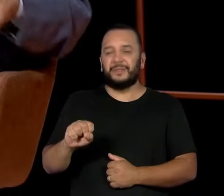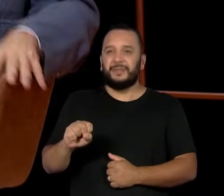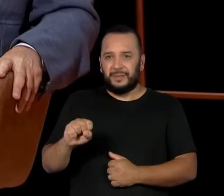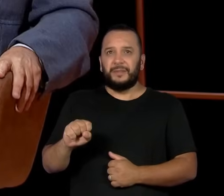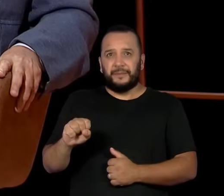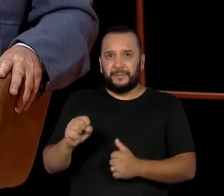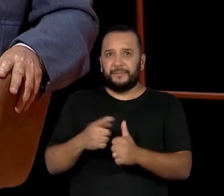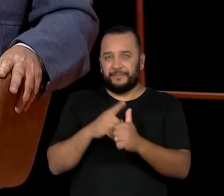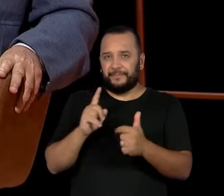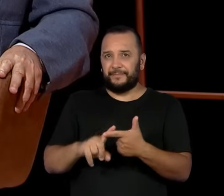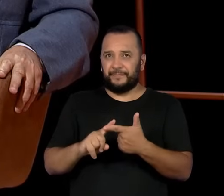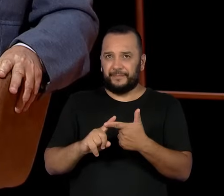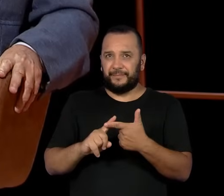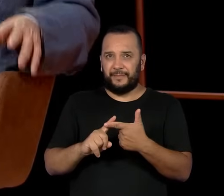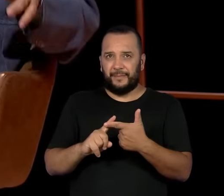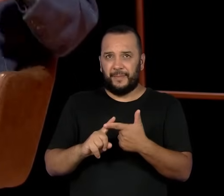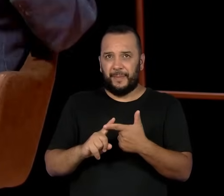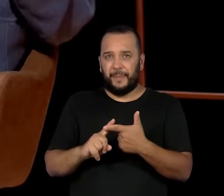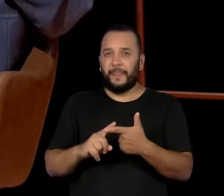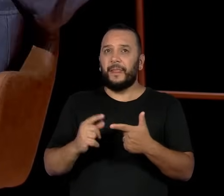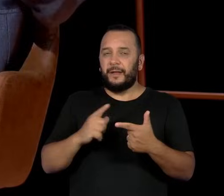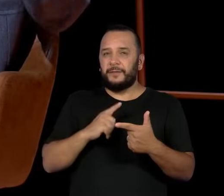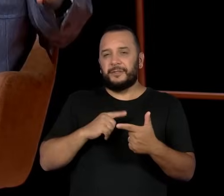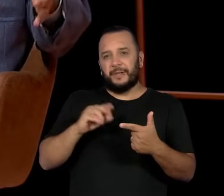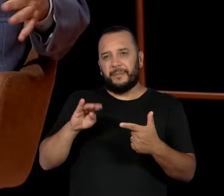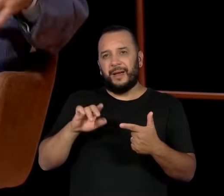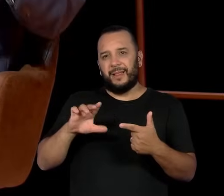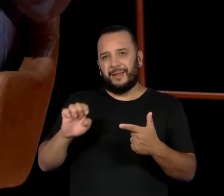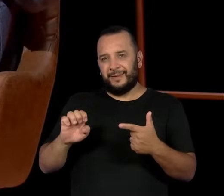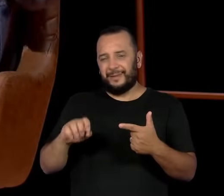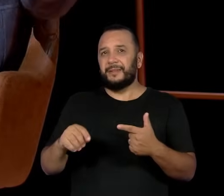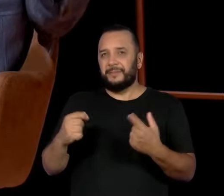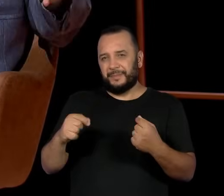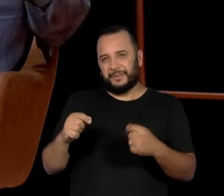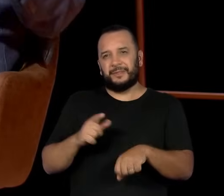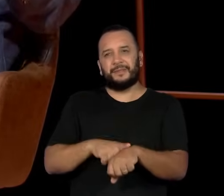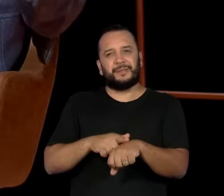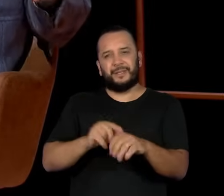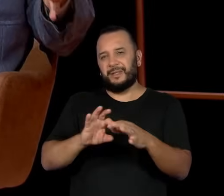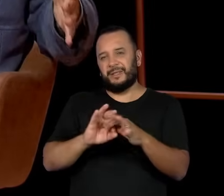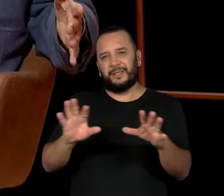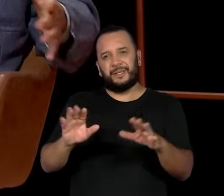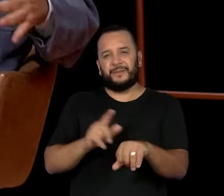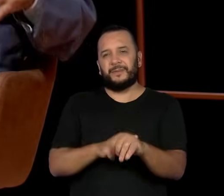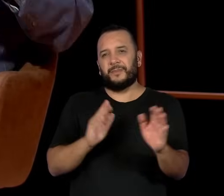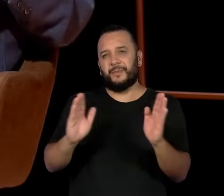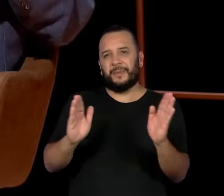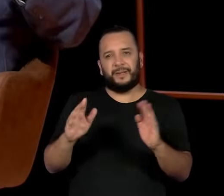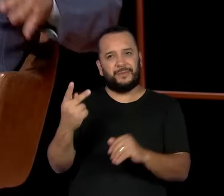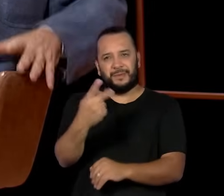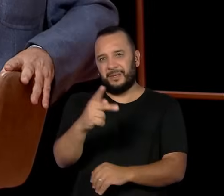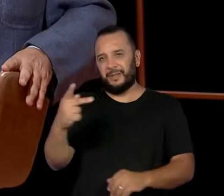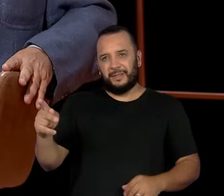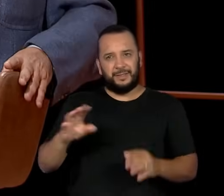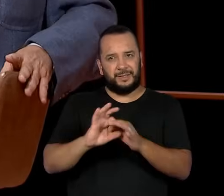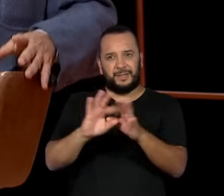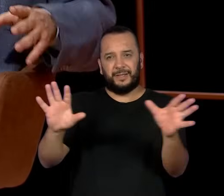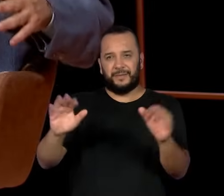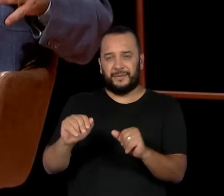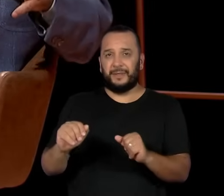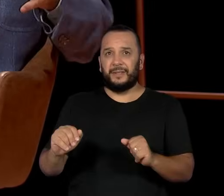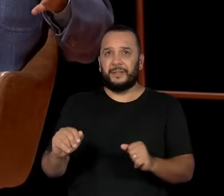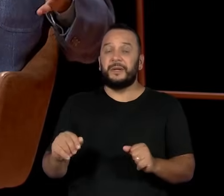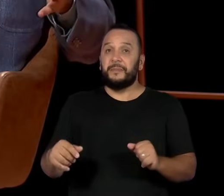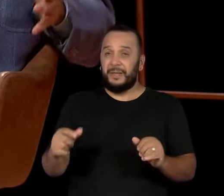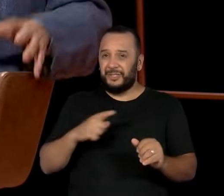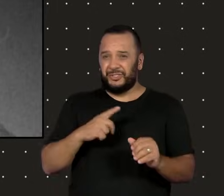Moraes e Baden tinham cadeira cativa, podiam ficar o tempo que quisesse no palco. Enfim, nós estávamos com